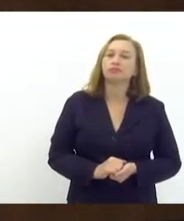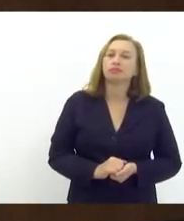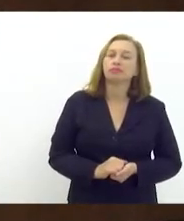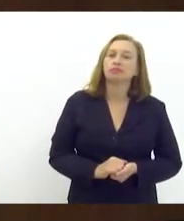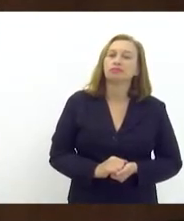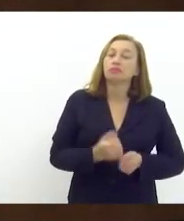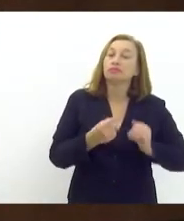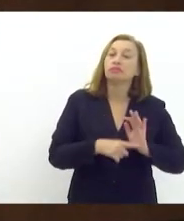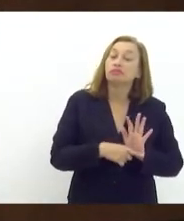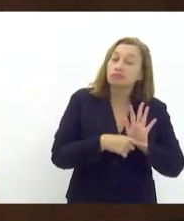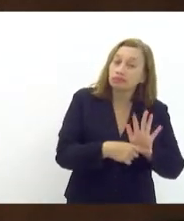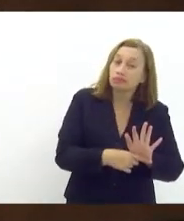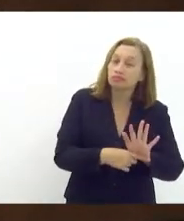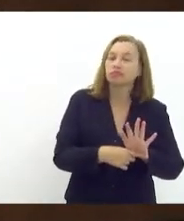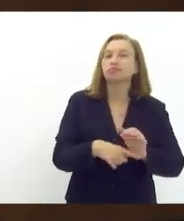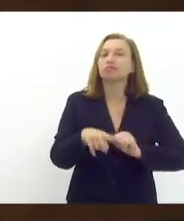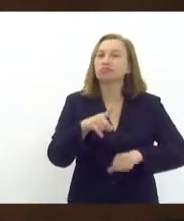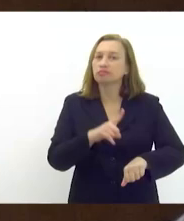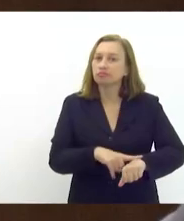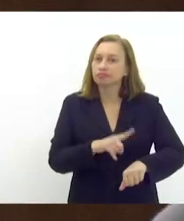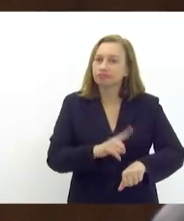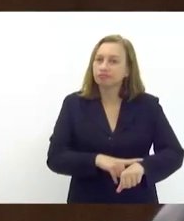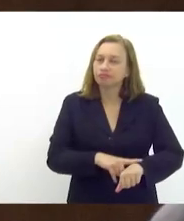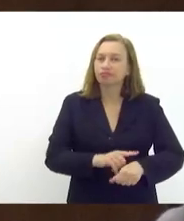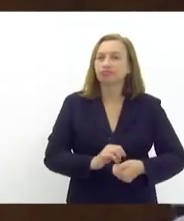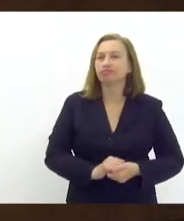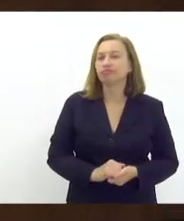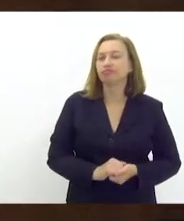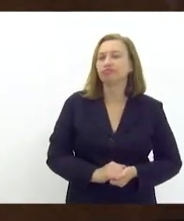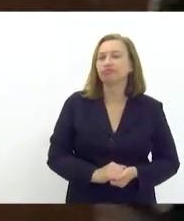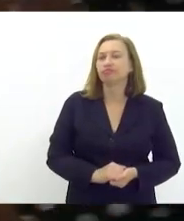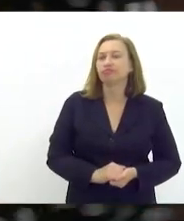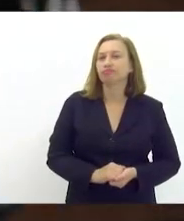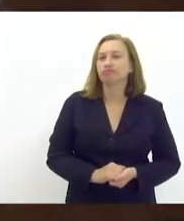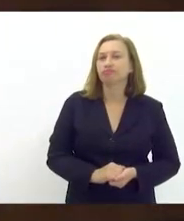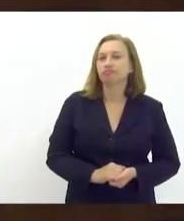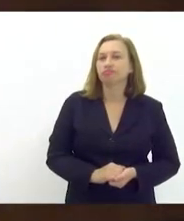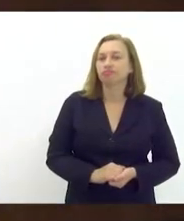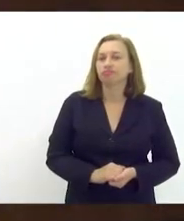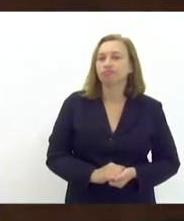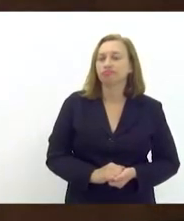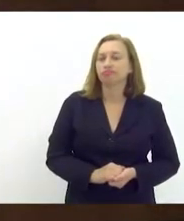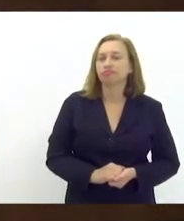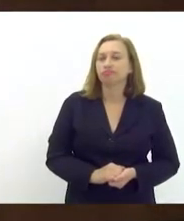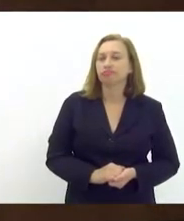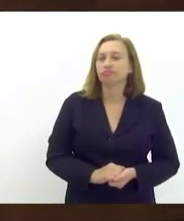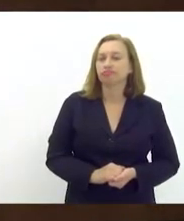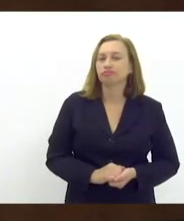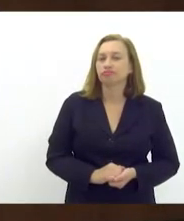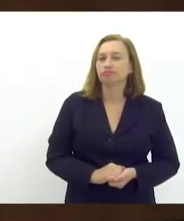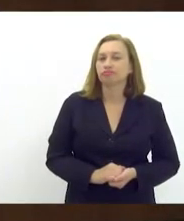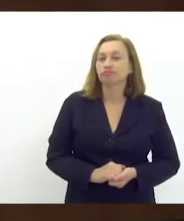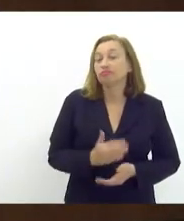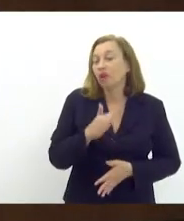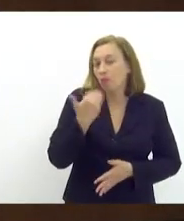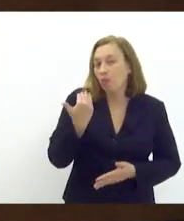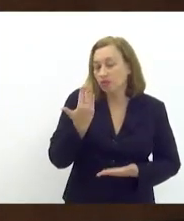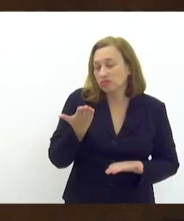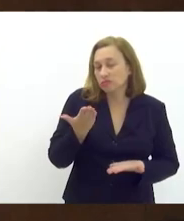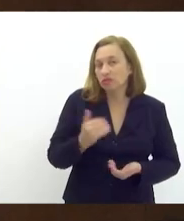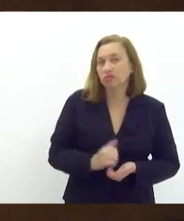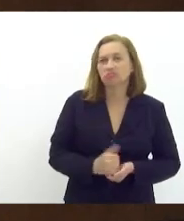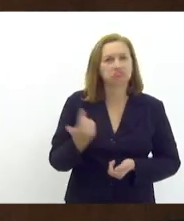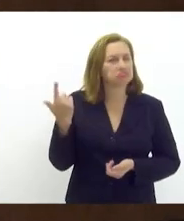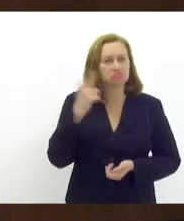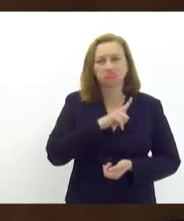assistência no momento inclusive de proximidade da morte por exemplo não